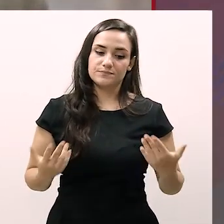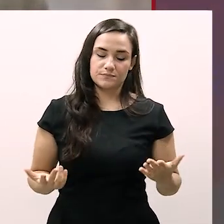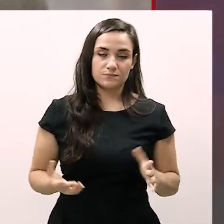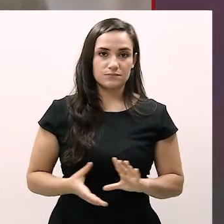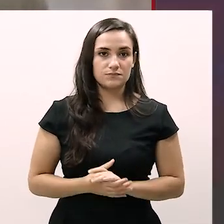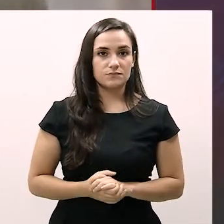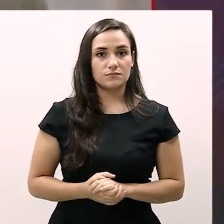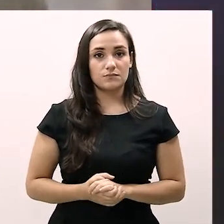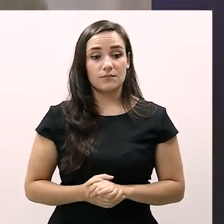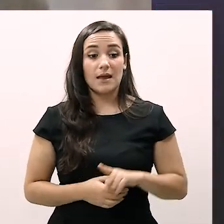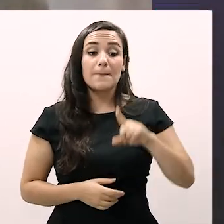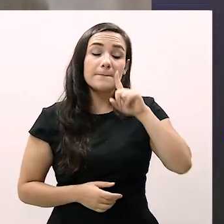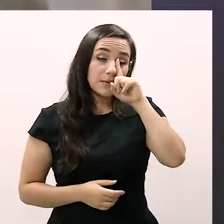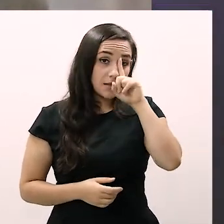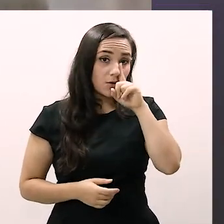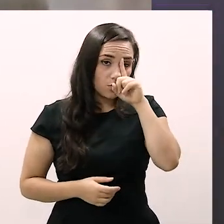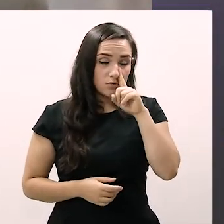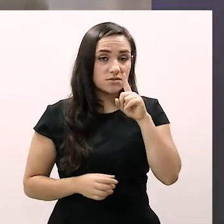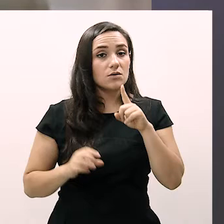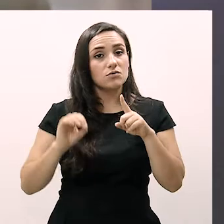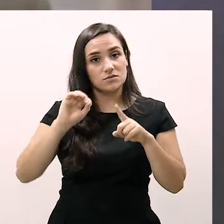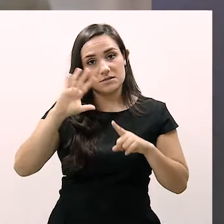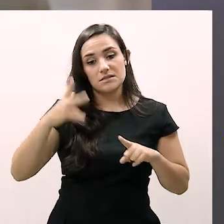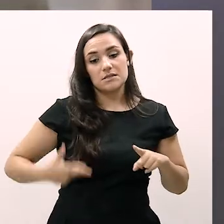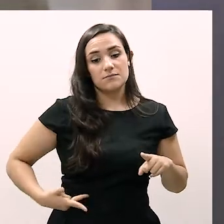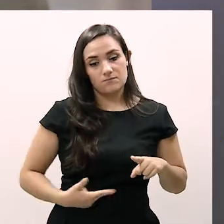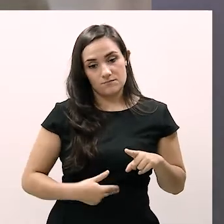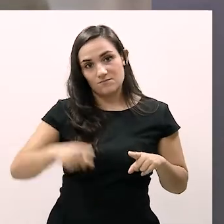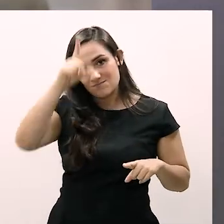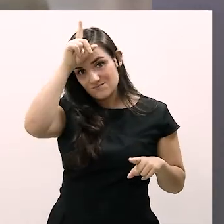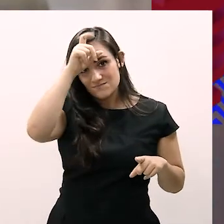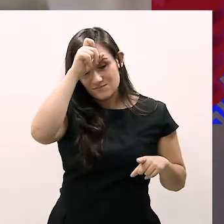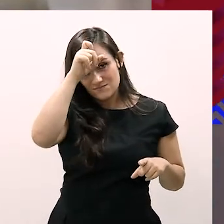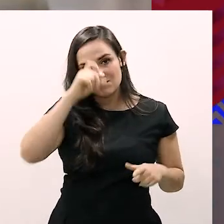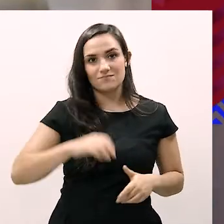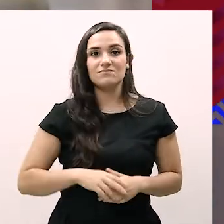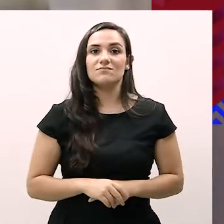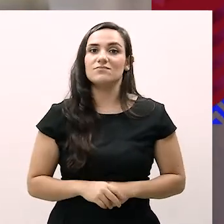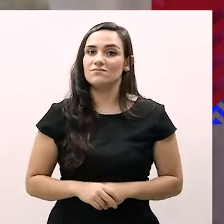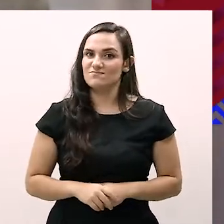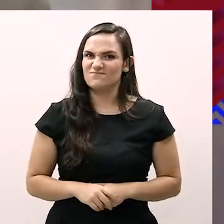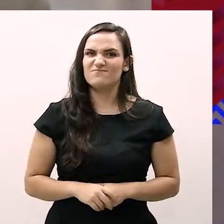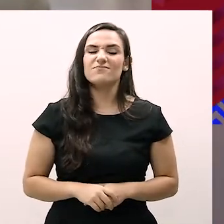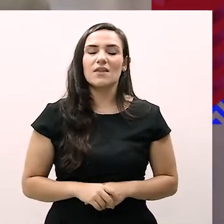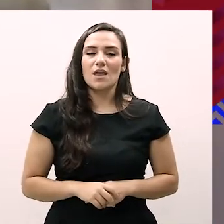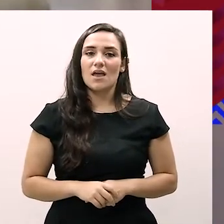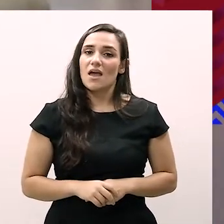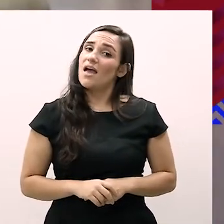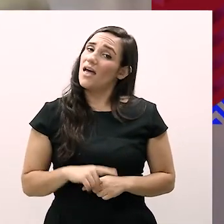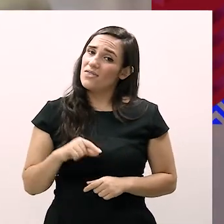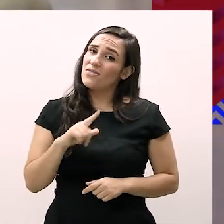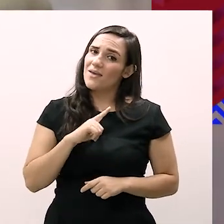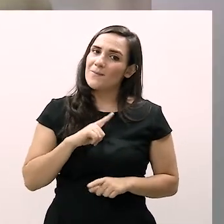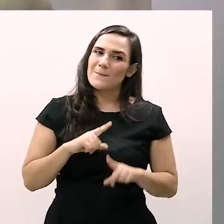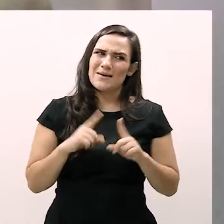A questão risco cirúrgico, que também foi uma coisa que a mídia no começo nos taxava